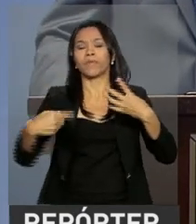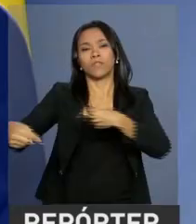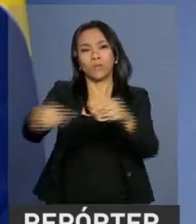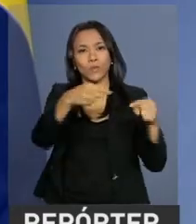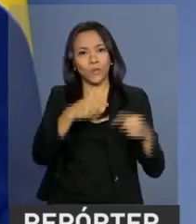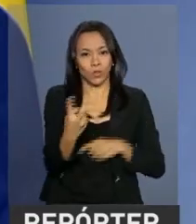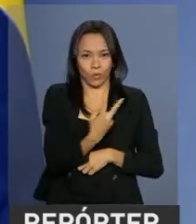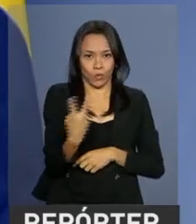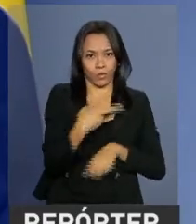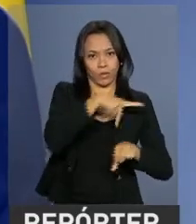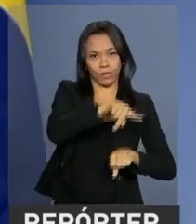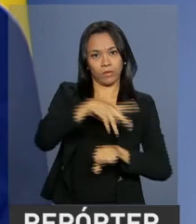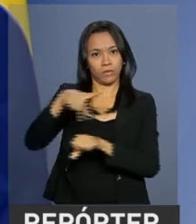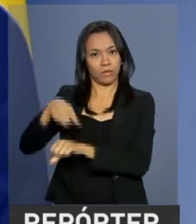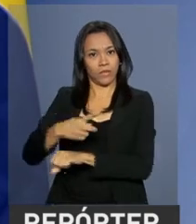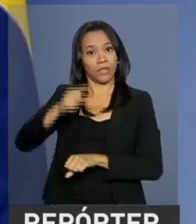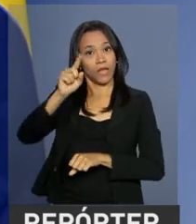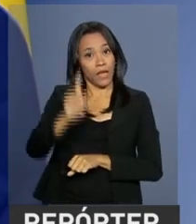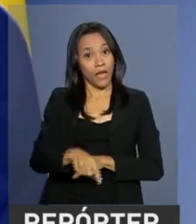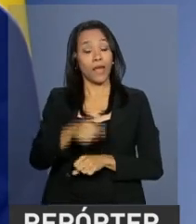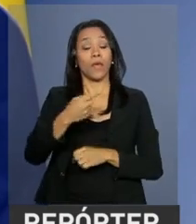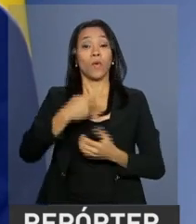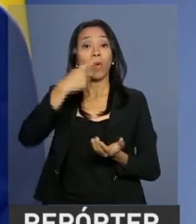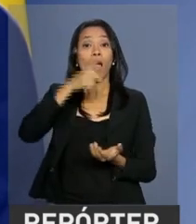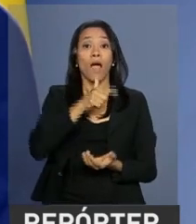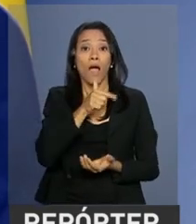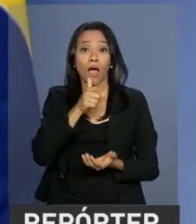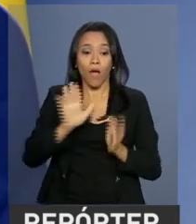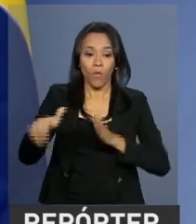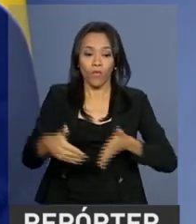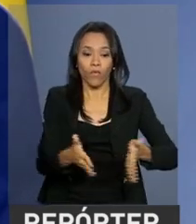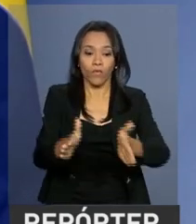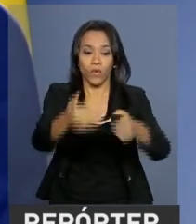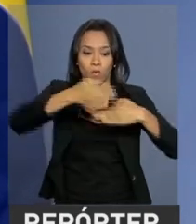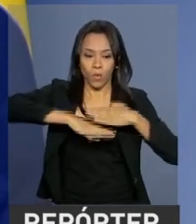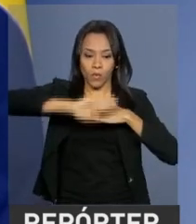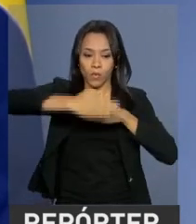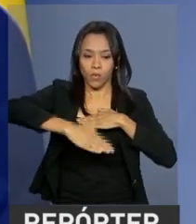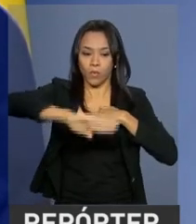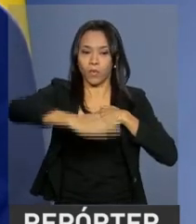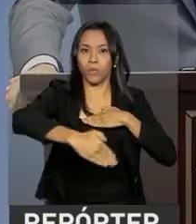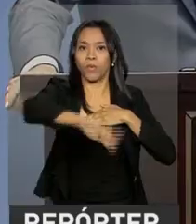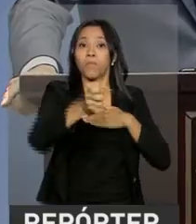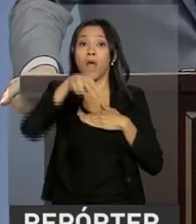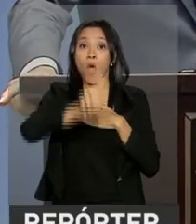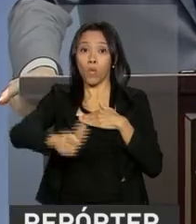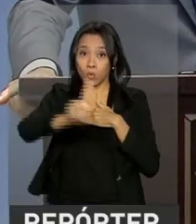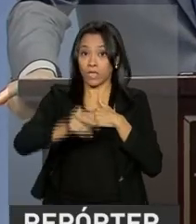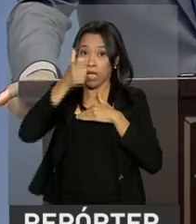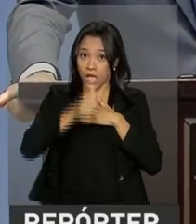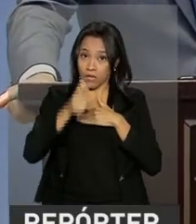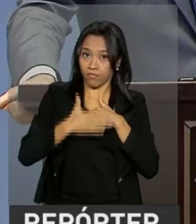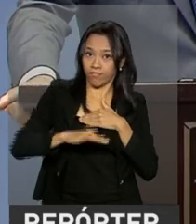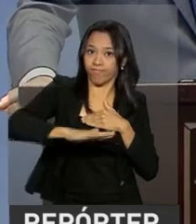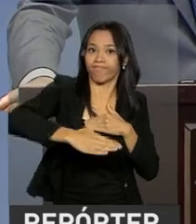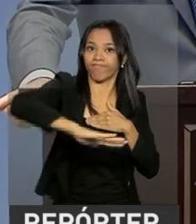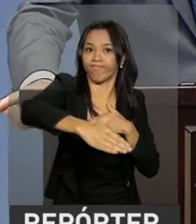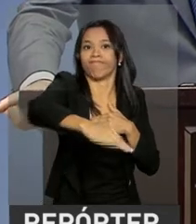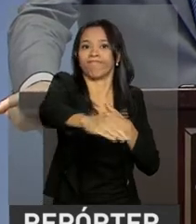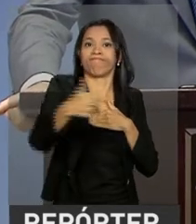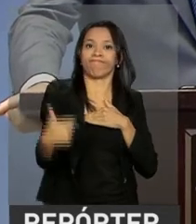argentina foi o acordo de hidrovias que vai abrir espaço para aumentar o comércio internacional além de